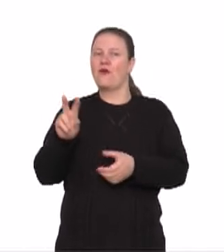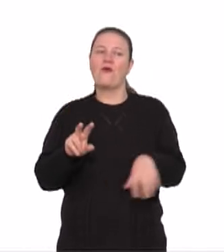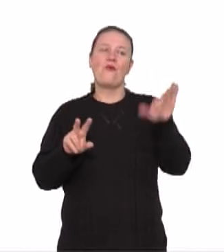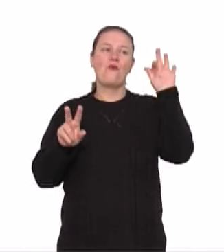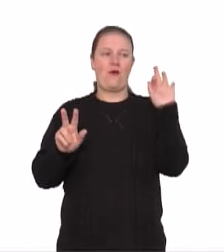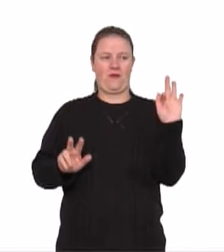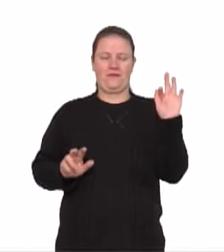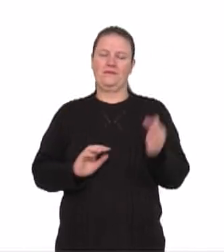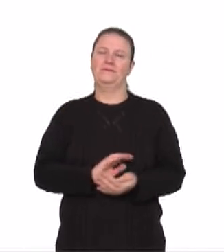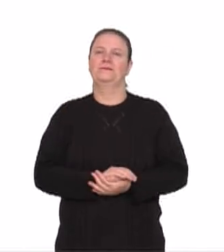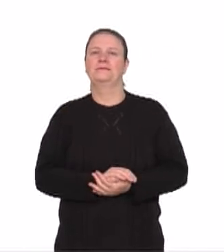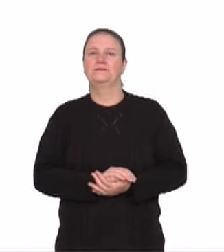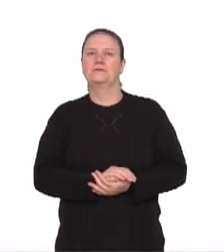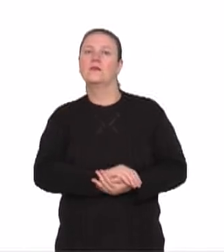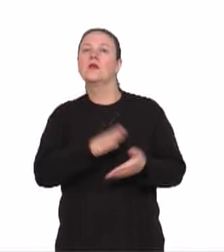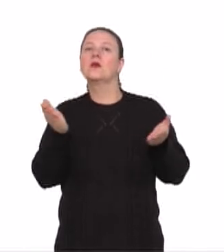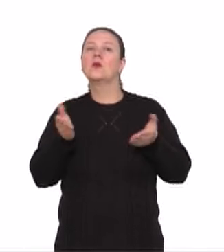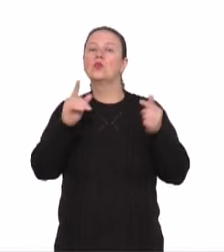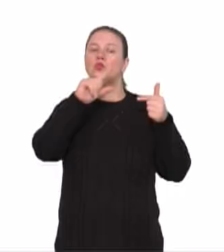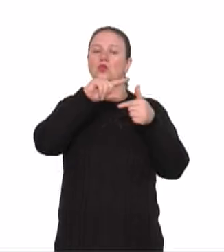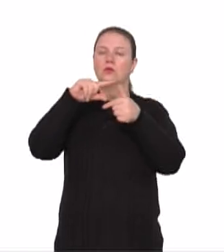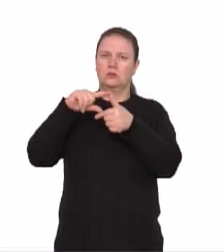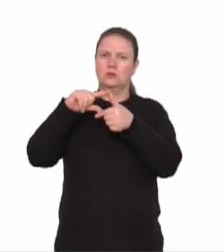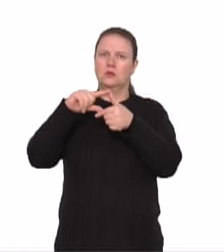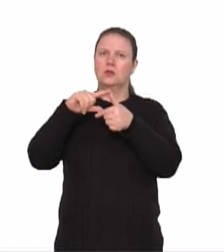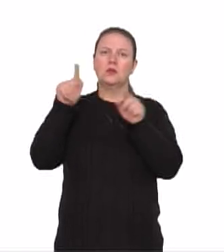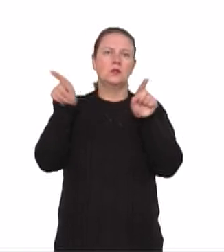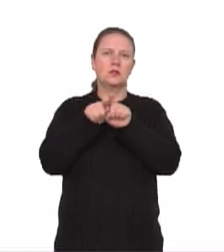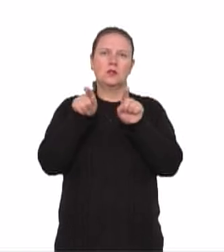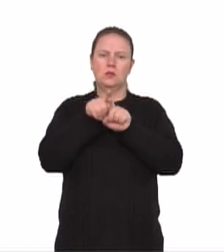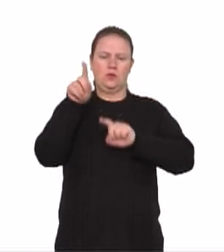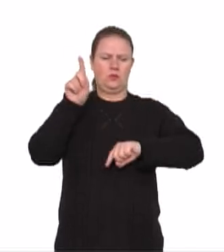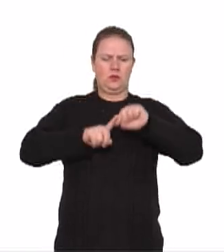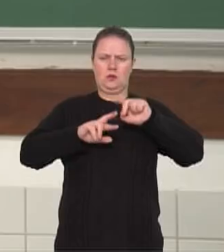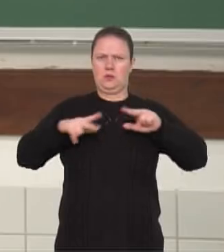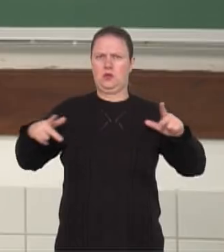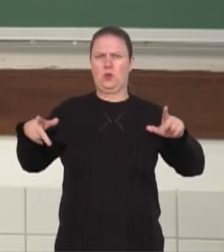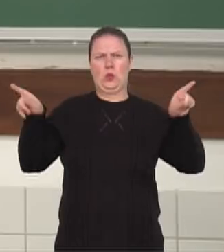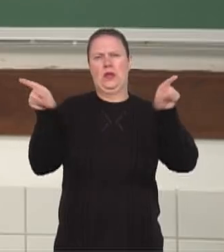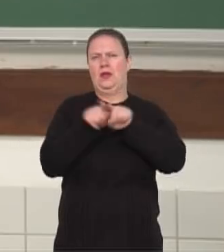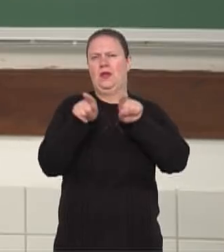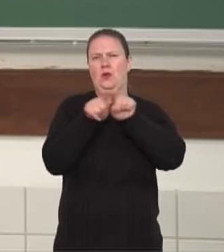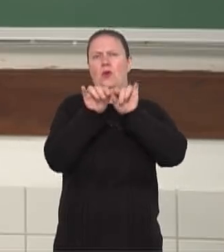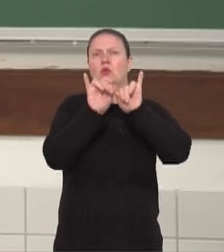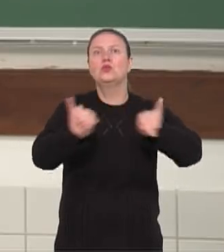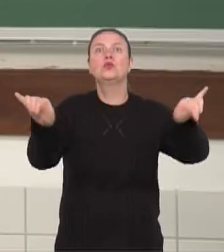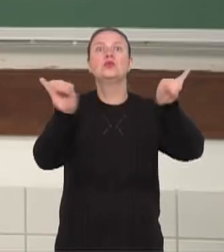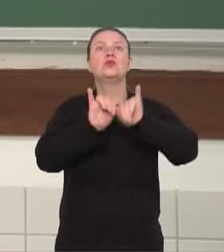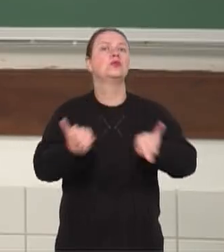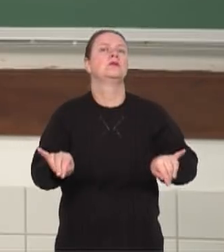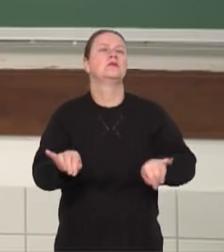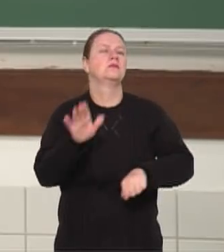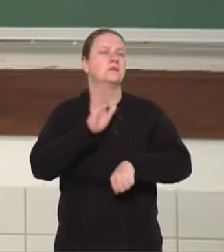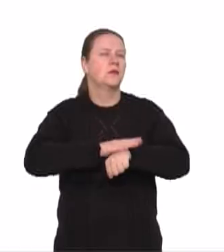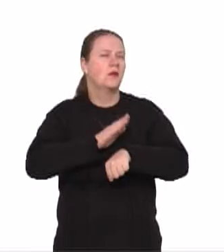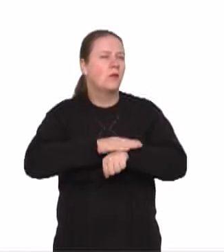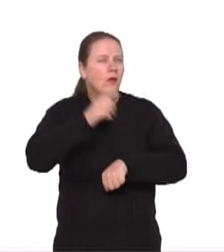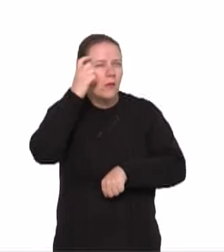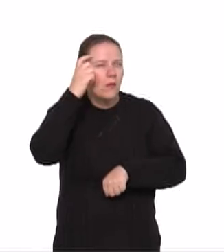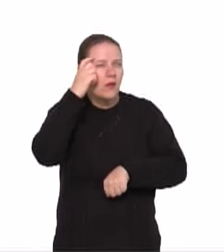Segunda proposta. A charge apresenta os mesmos elementos composicionais da notícia. Um tempinho para vocês pensarem.